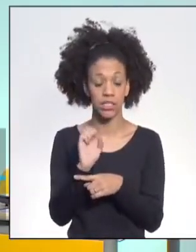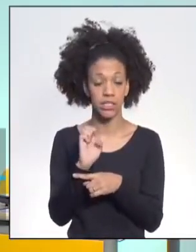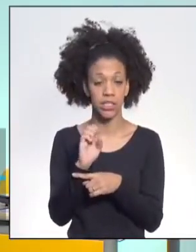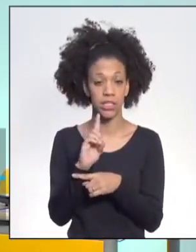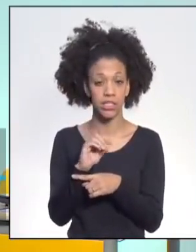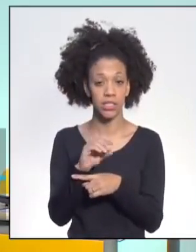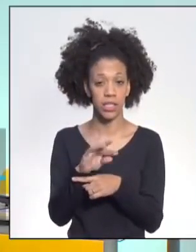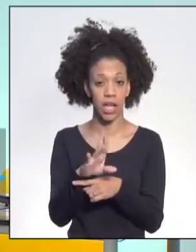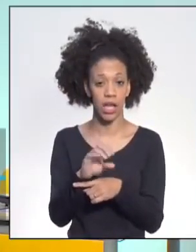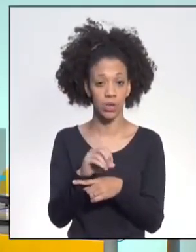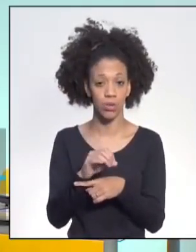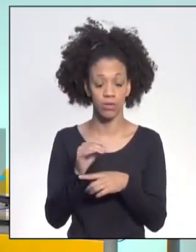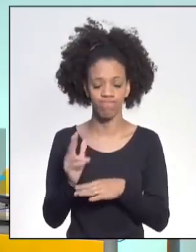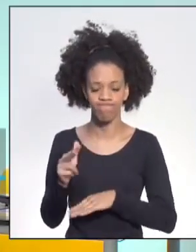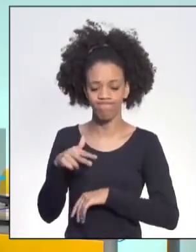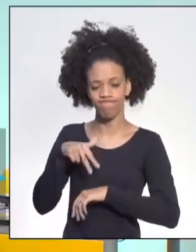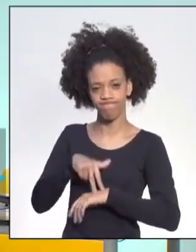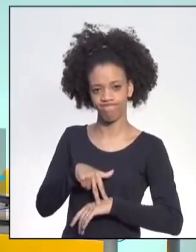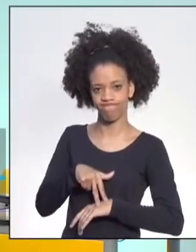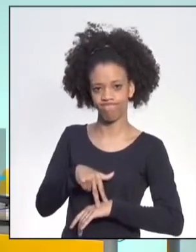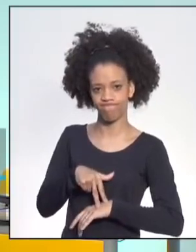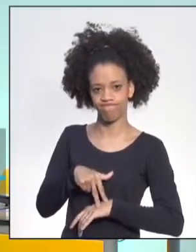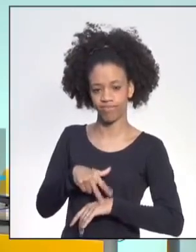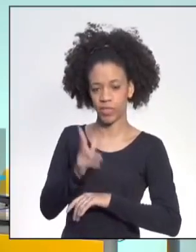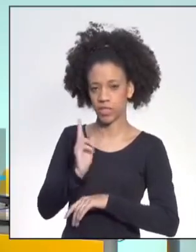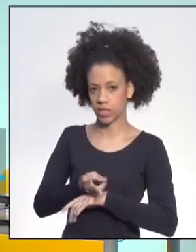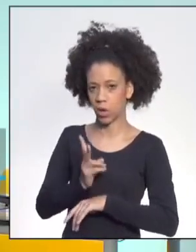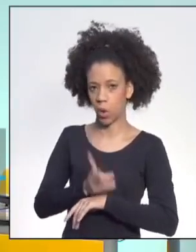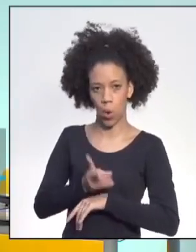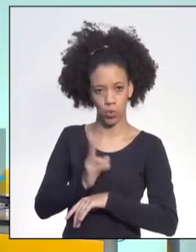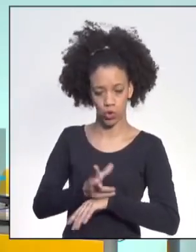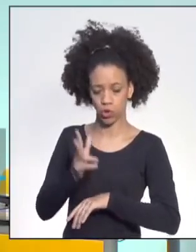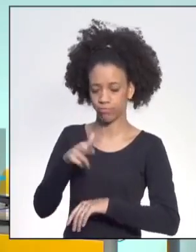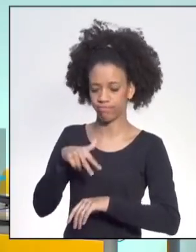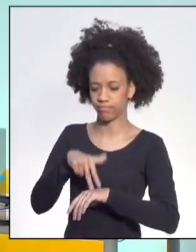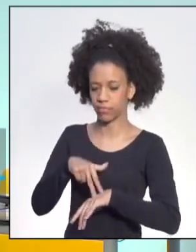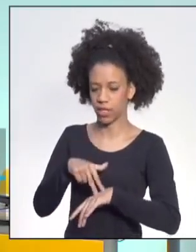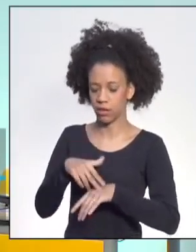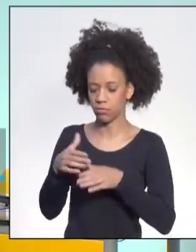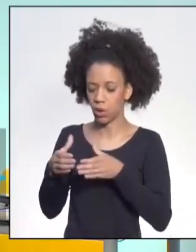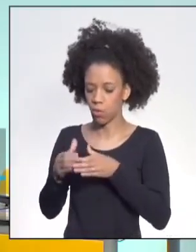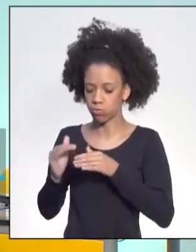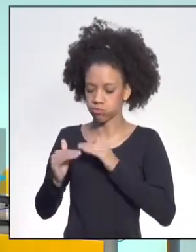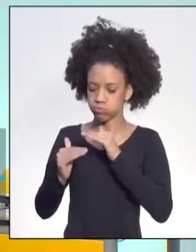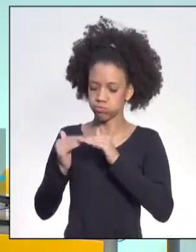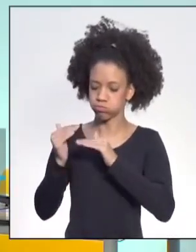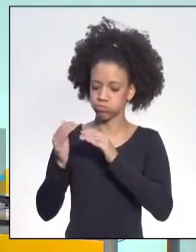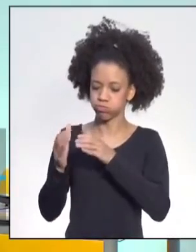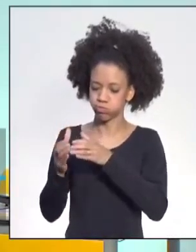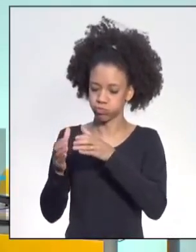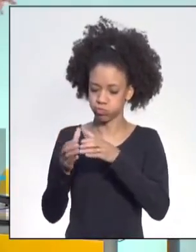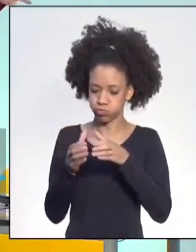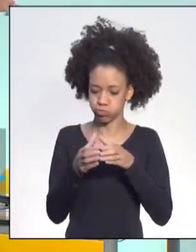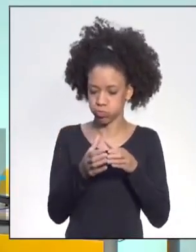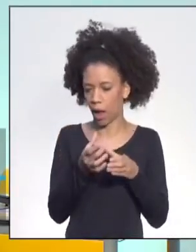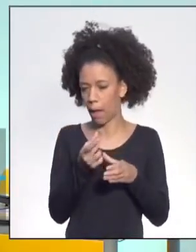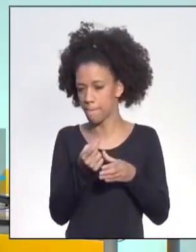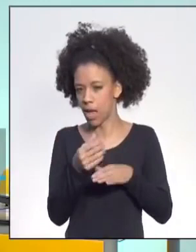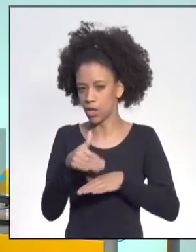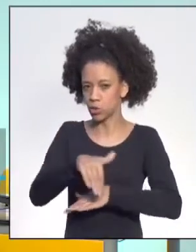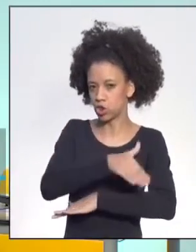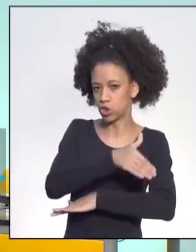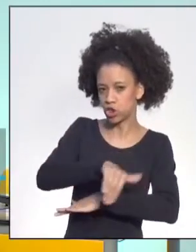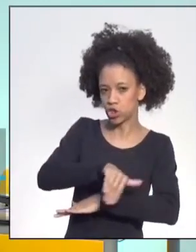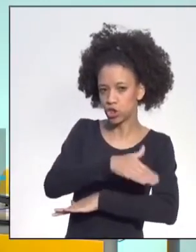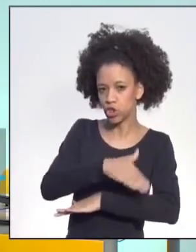sedentários são aqueles que fixam moradas. Eles começam a construir vilas, eles começam a ficar próximos de